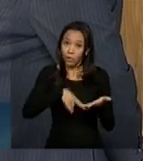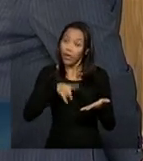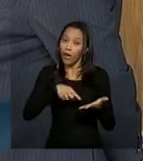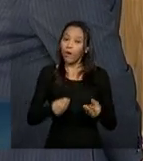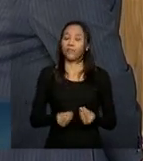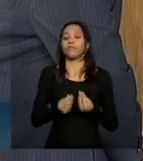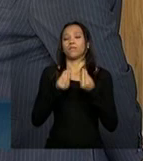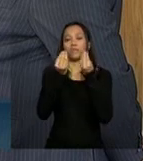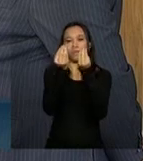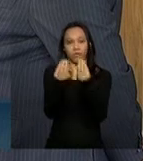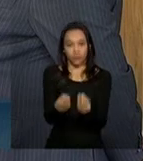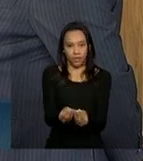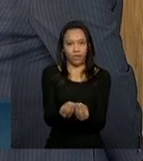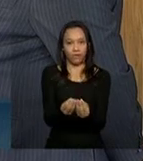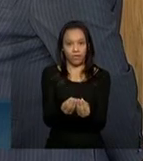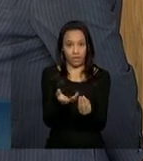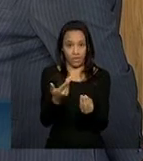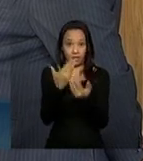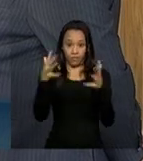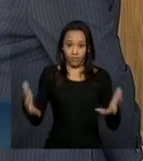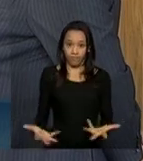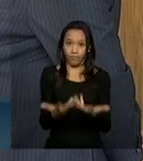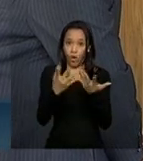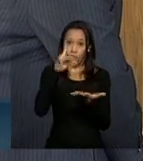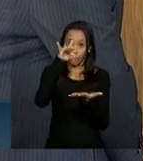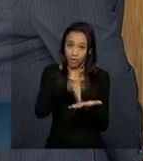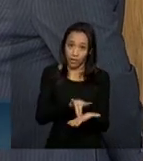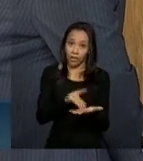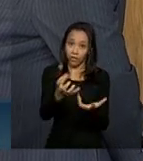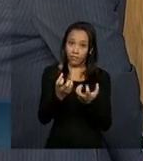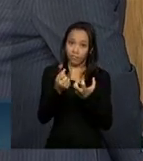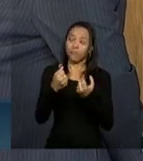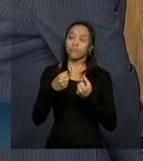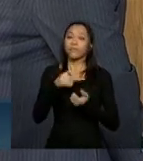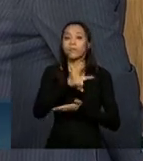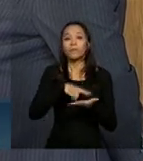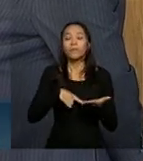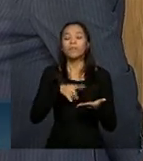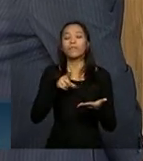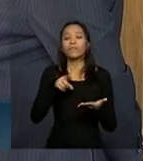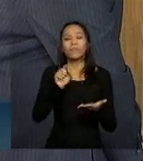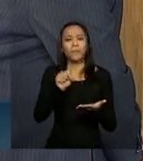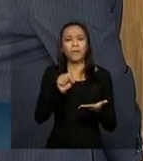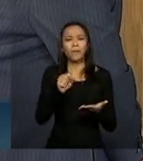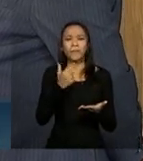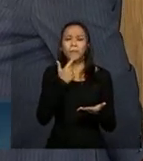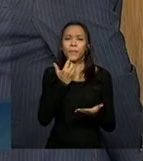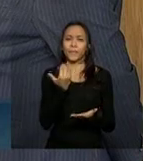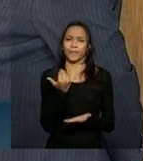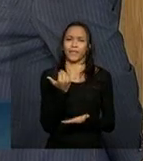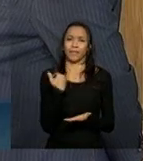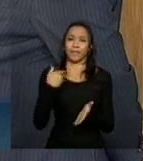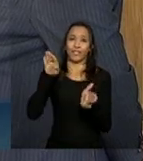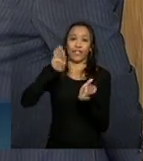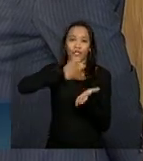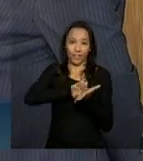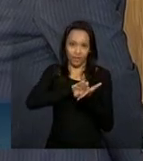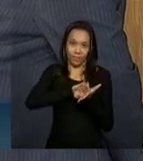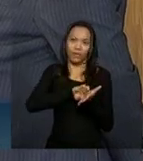pelo embaixador nessa cerimônia oficial de apresentação de credenciais, que geralmente ocorre pouco tempo após a